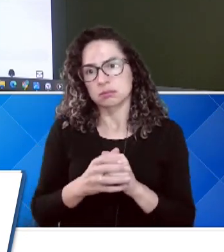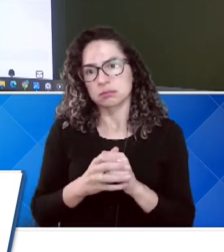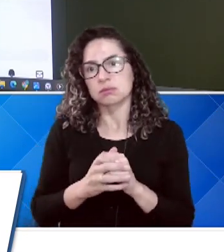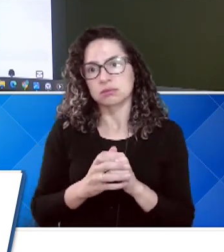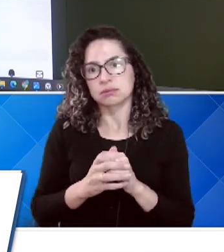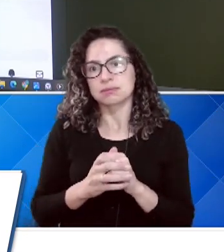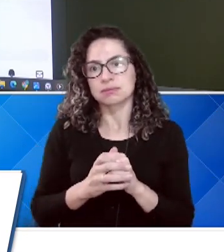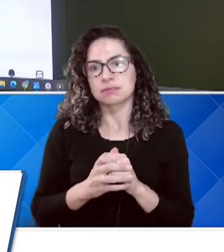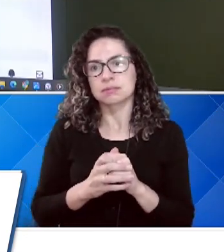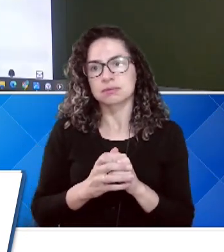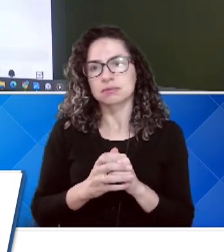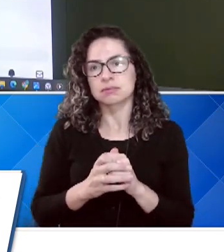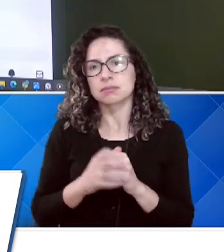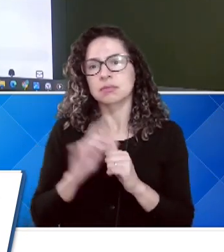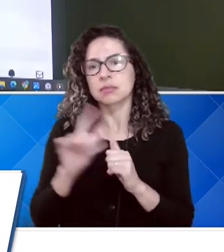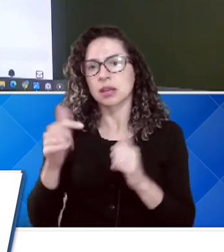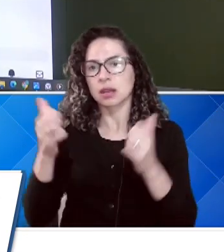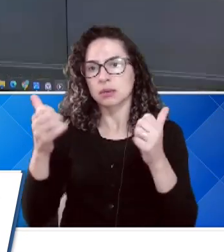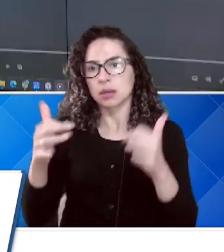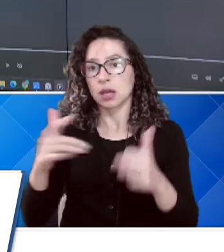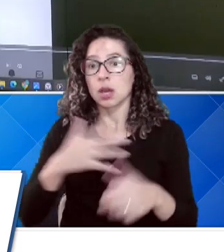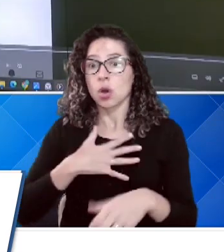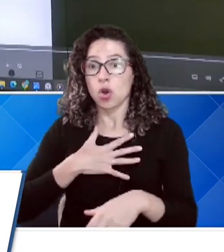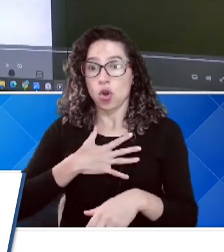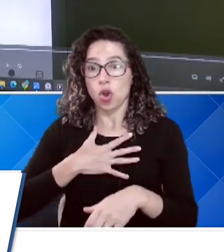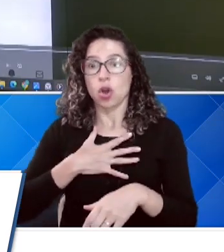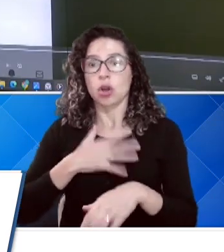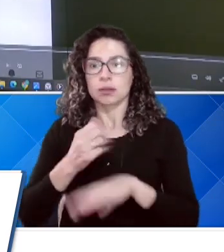Eu quero registrar que eu gosto da cidade.